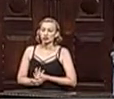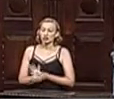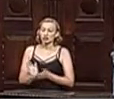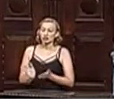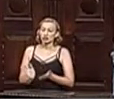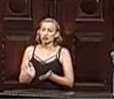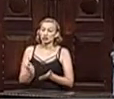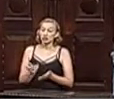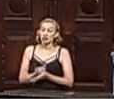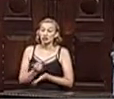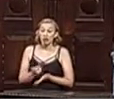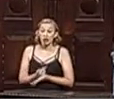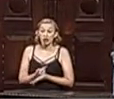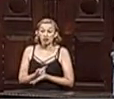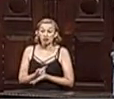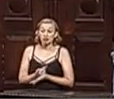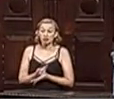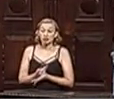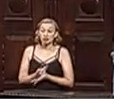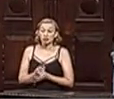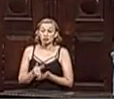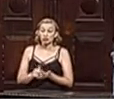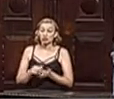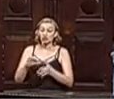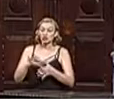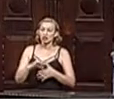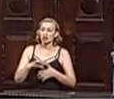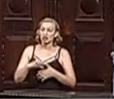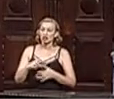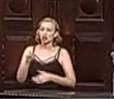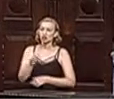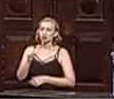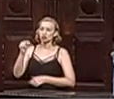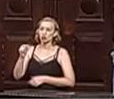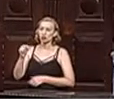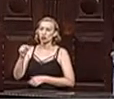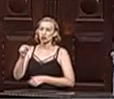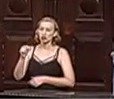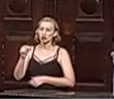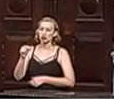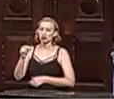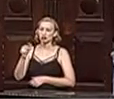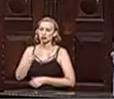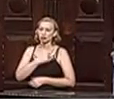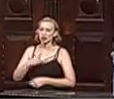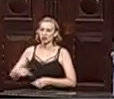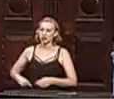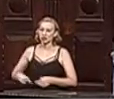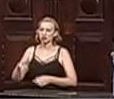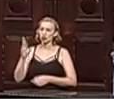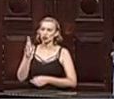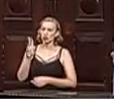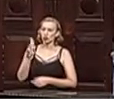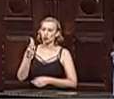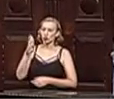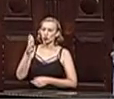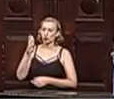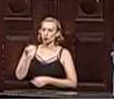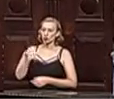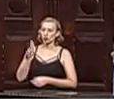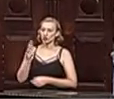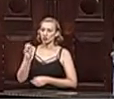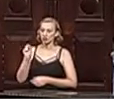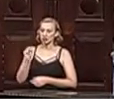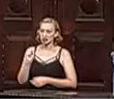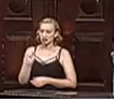loteada após a nomeação do atual presidente, senhor Rubens Teixeira, ex-diretor também